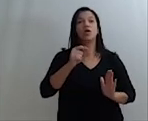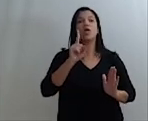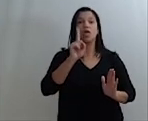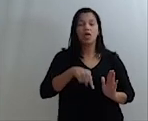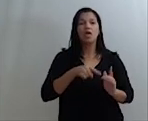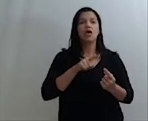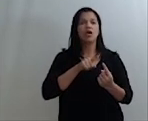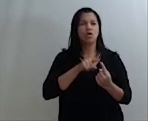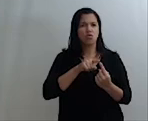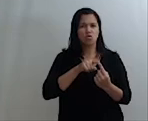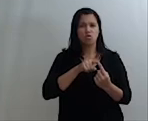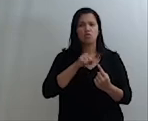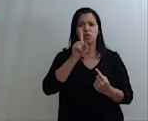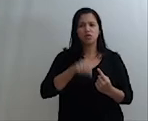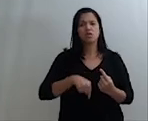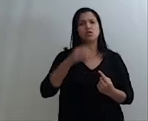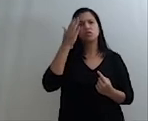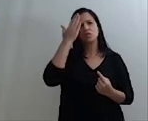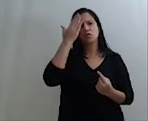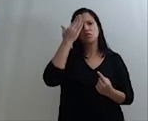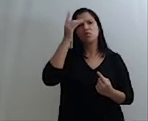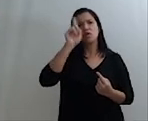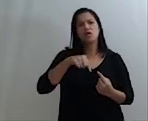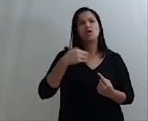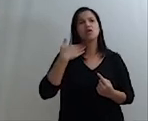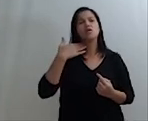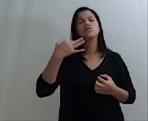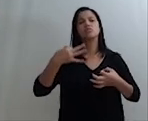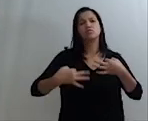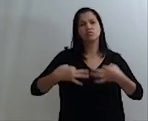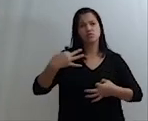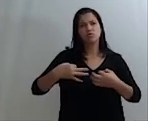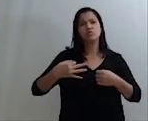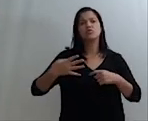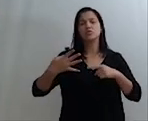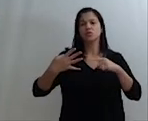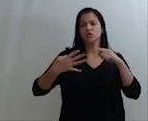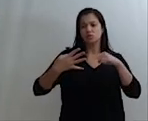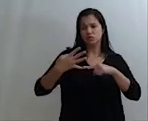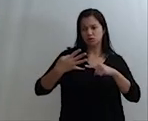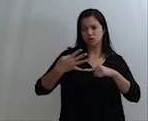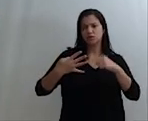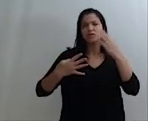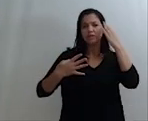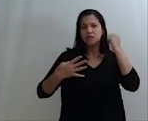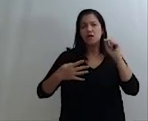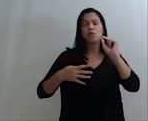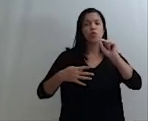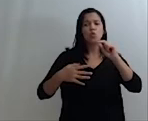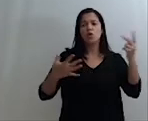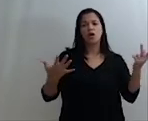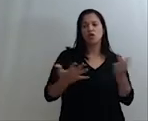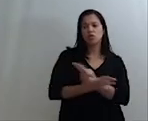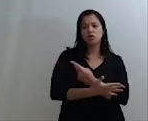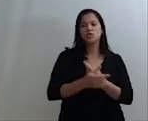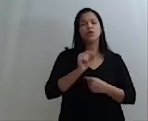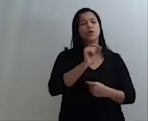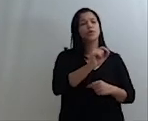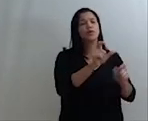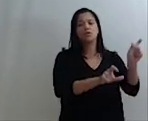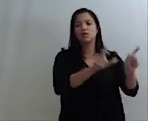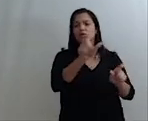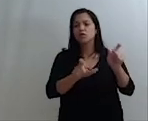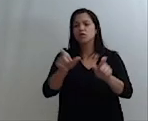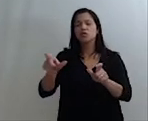Porque como se sabe é o juízo de primeiro grau que está mais perto dos fatos da realidade dos presídios e se entra das das